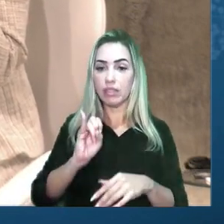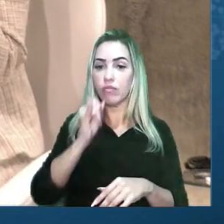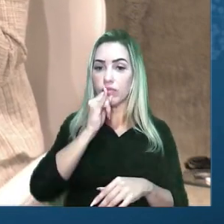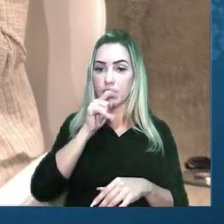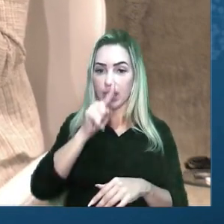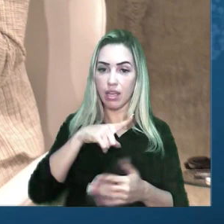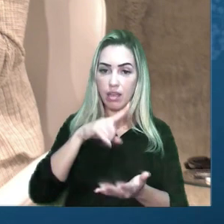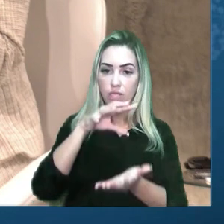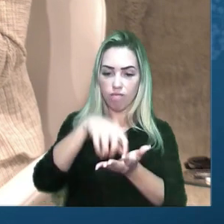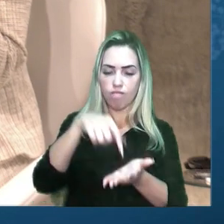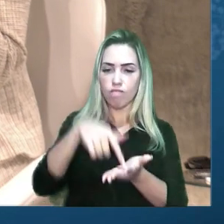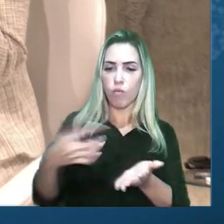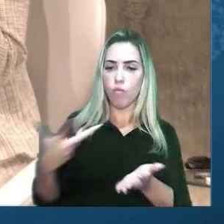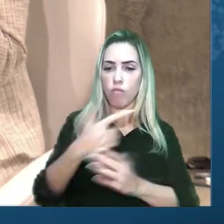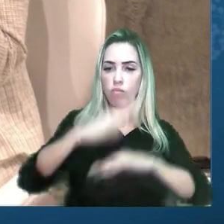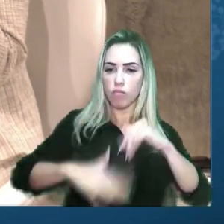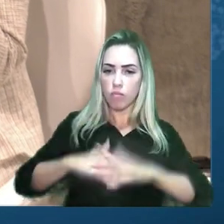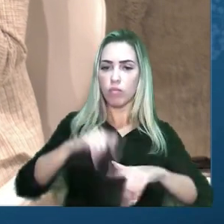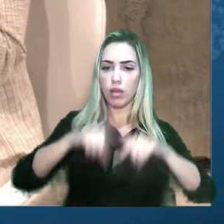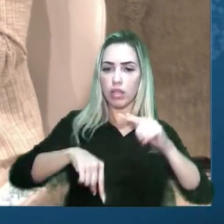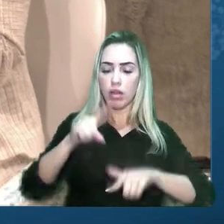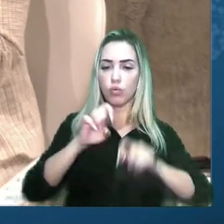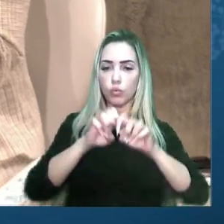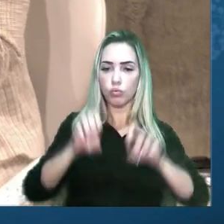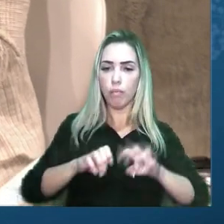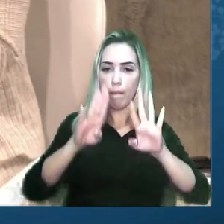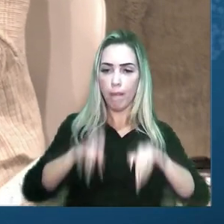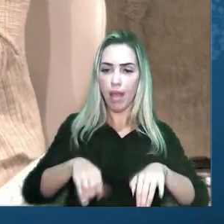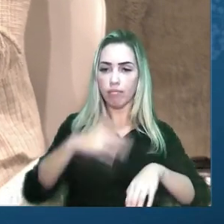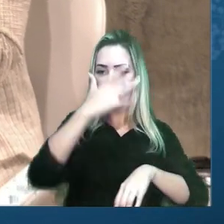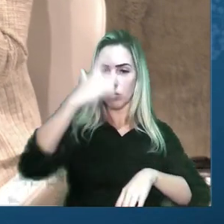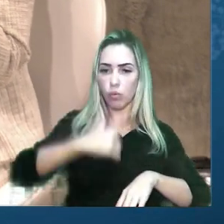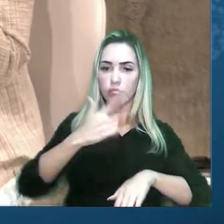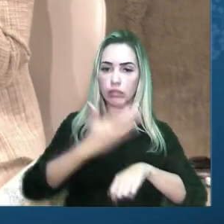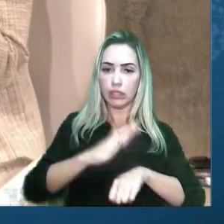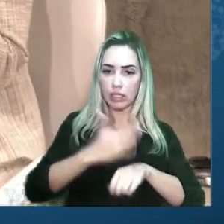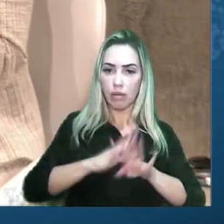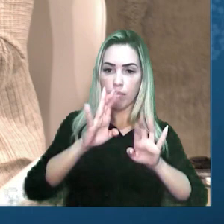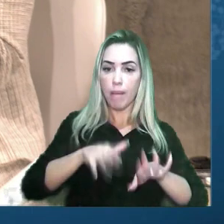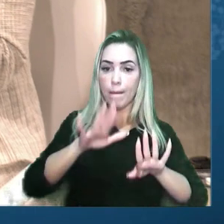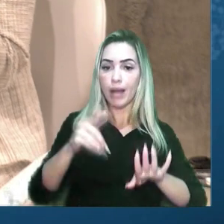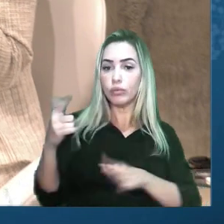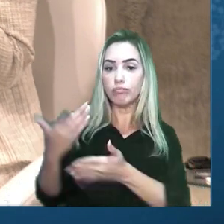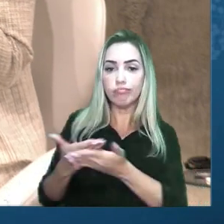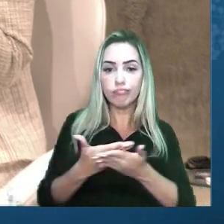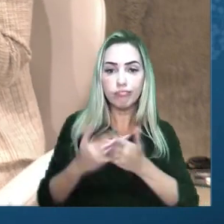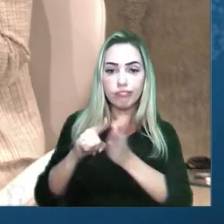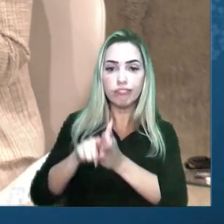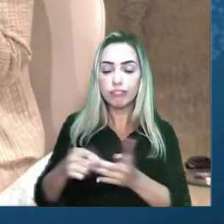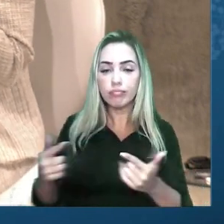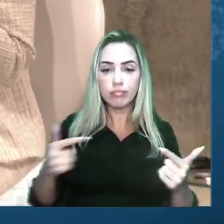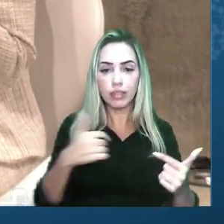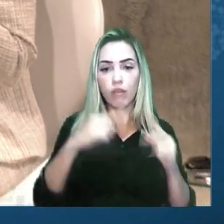super qualificado e equipado com pessoal qualificado e treinado e não tem estudo, essas pessoas, e eu vejo muitos dos